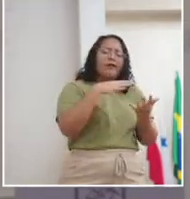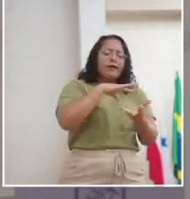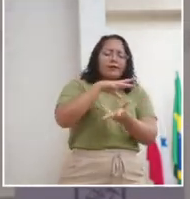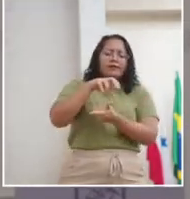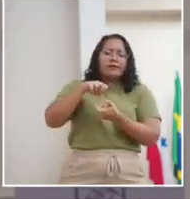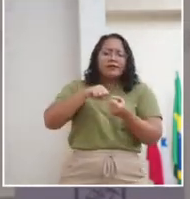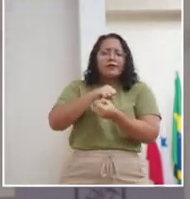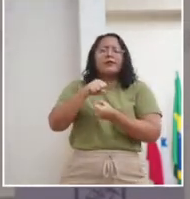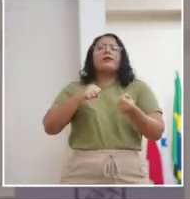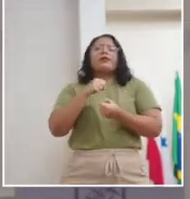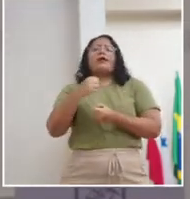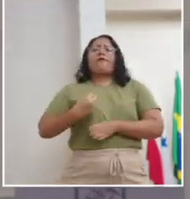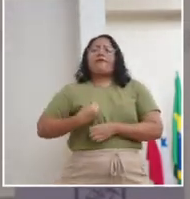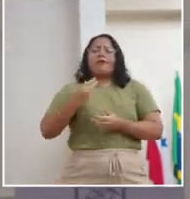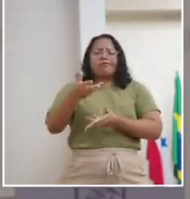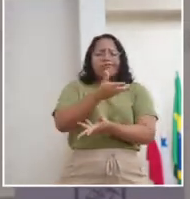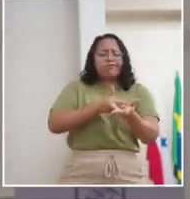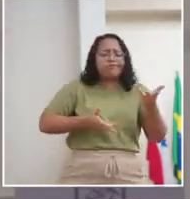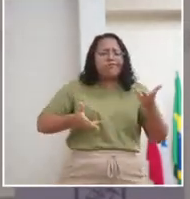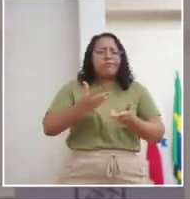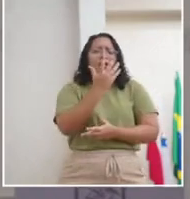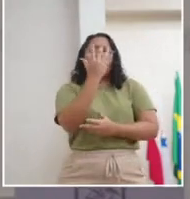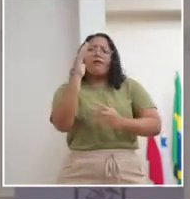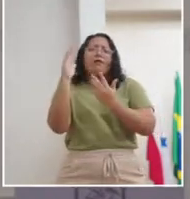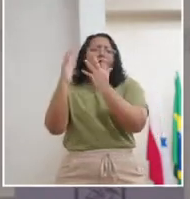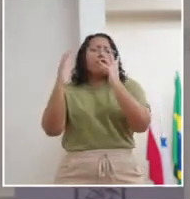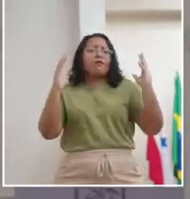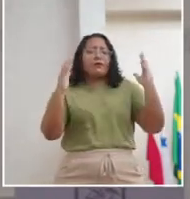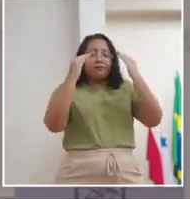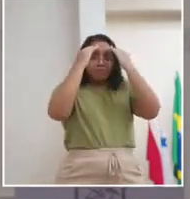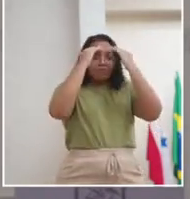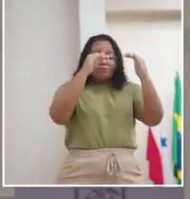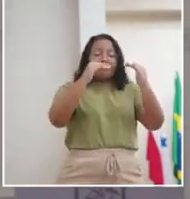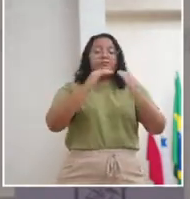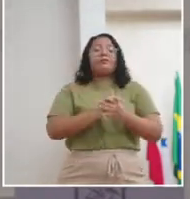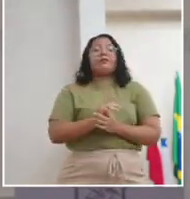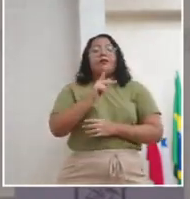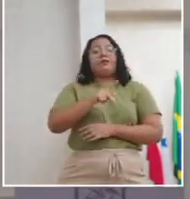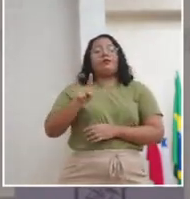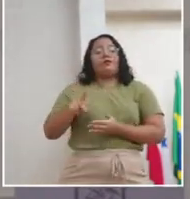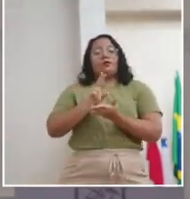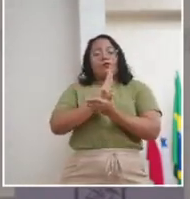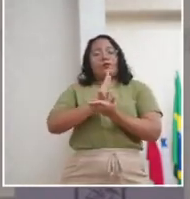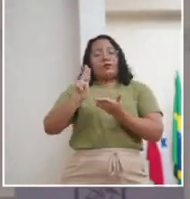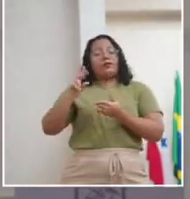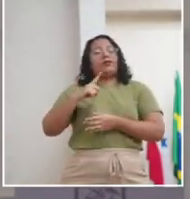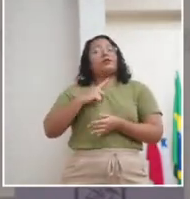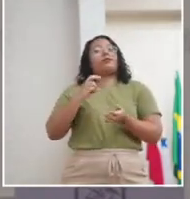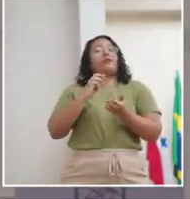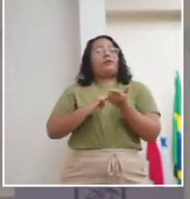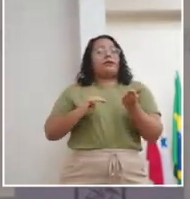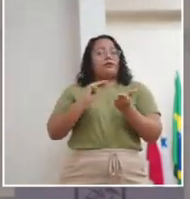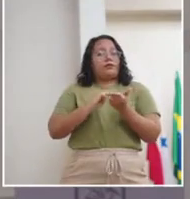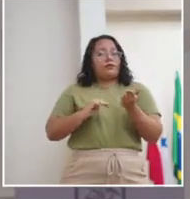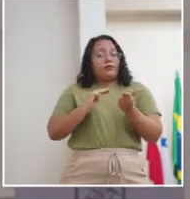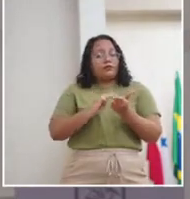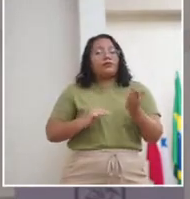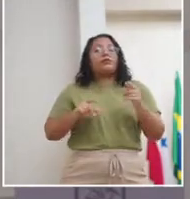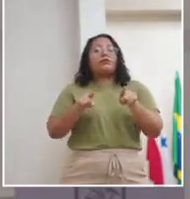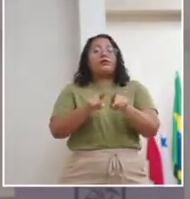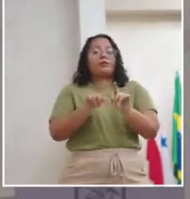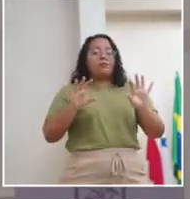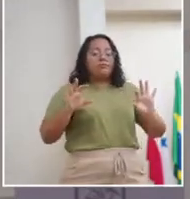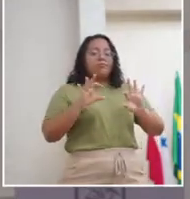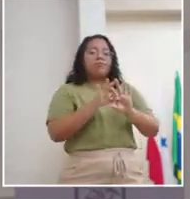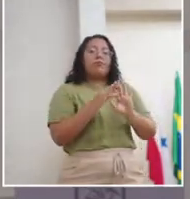sustentabilidade e o convívio respeitoso com o meio ambiente. Como professora universitária, tinha sua metodologia docente em consonância com a